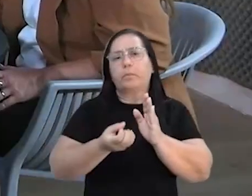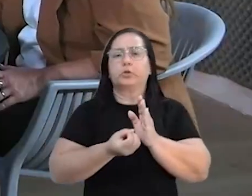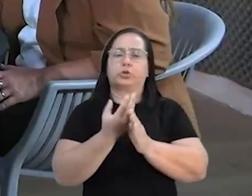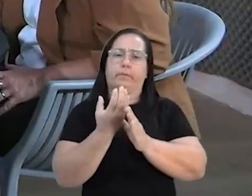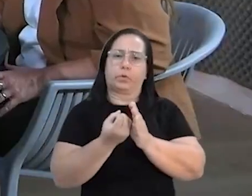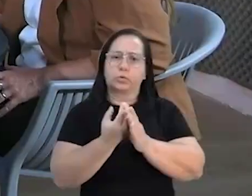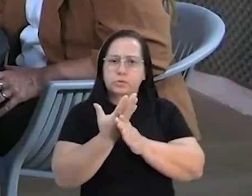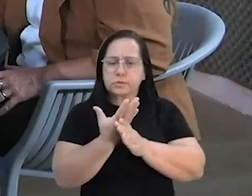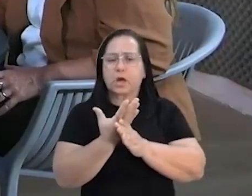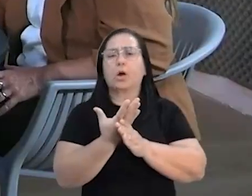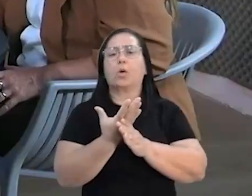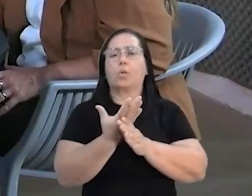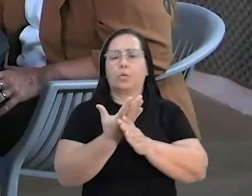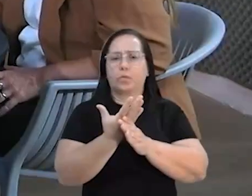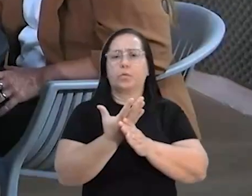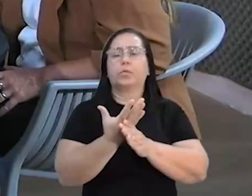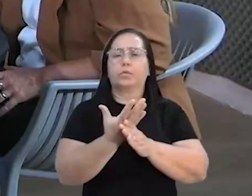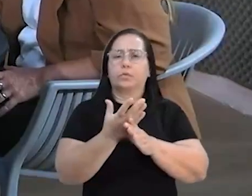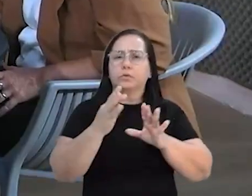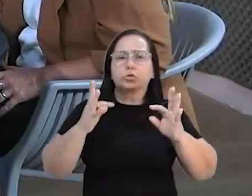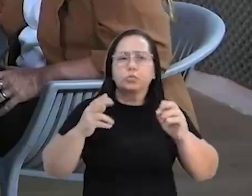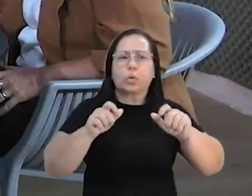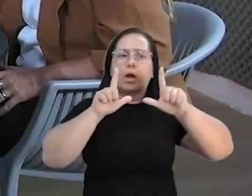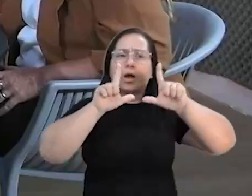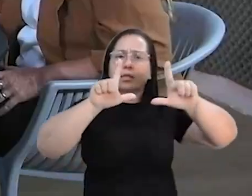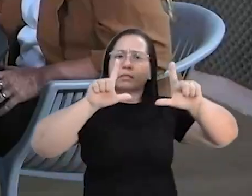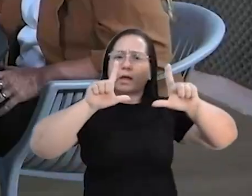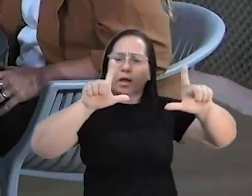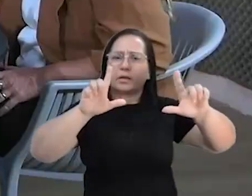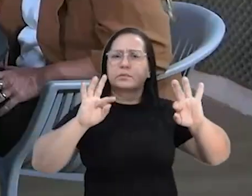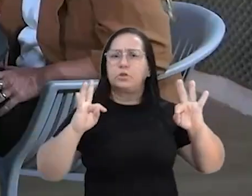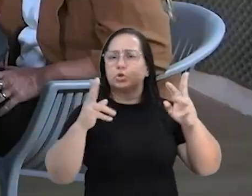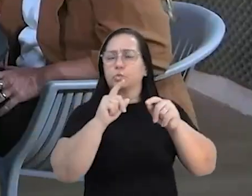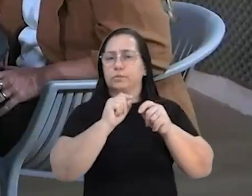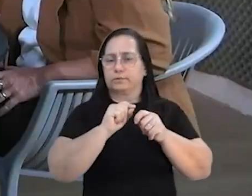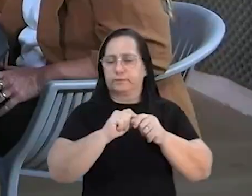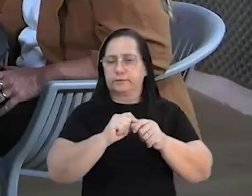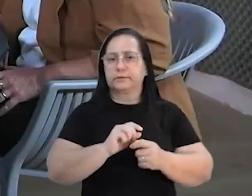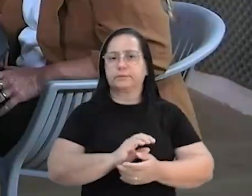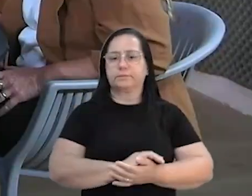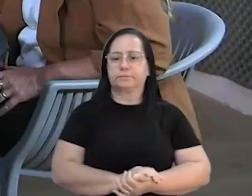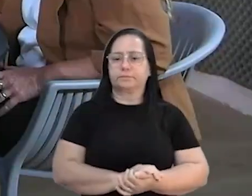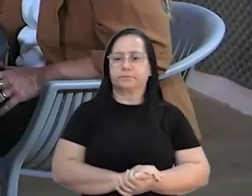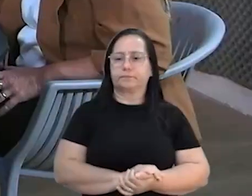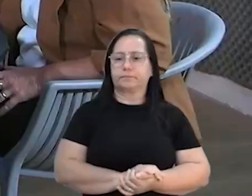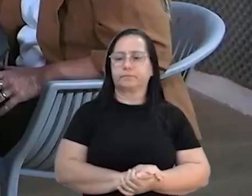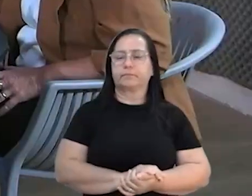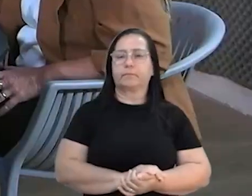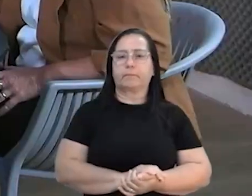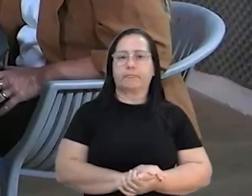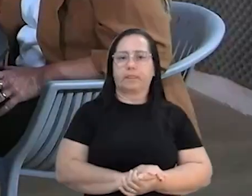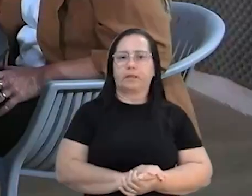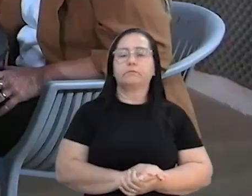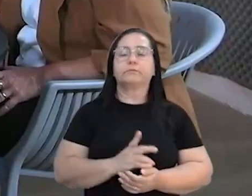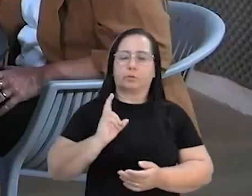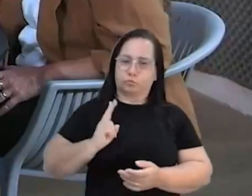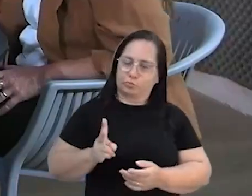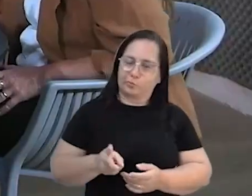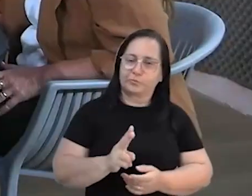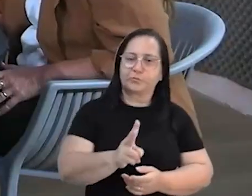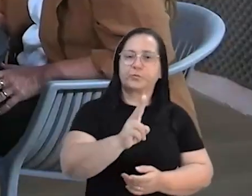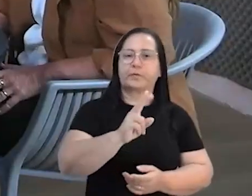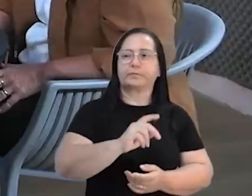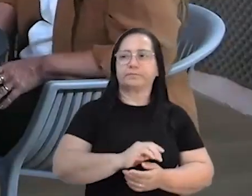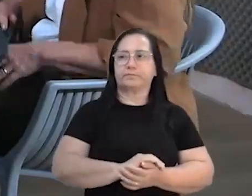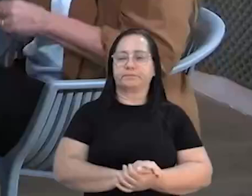Do design gráfico como um todo, nos cartazes, em tudo que se fazia. Passa aí, Nara. Agora, Vamos depois sim. dessa contextualização. Vamos